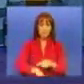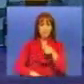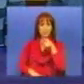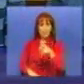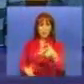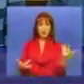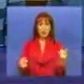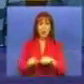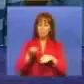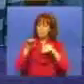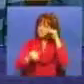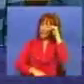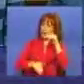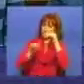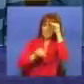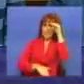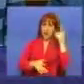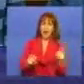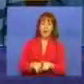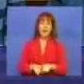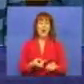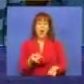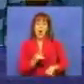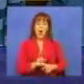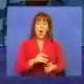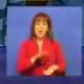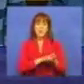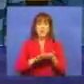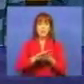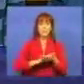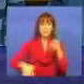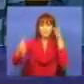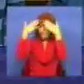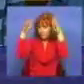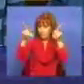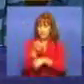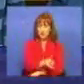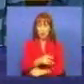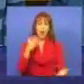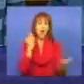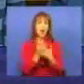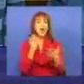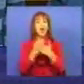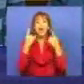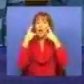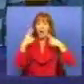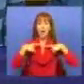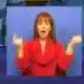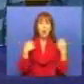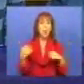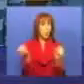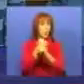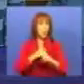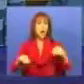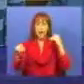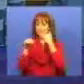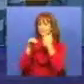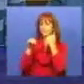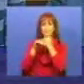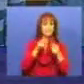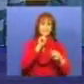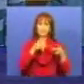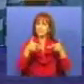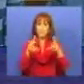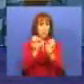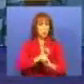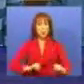é desigual. Naquilo que é o pilar da democracia que é a escola pública, não há igualdade de